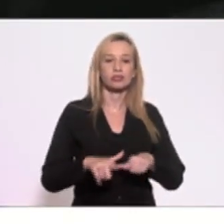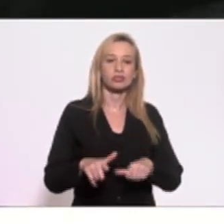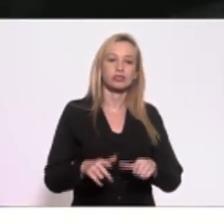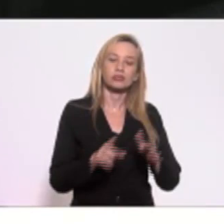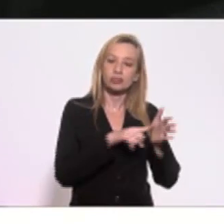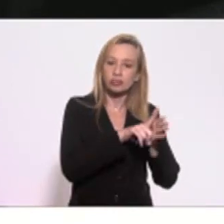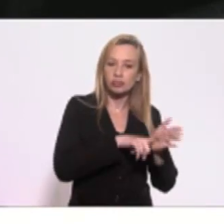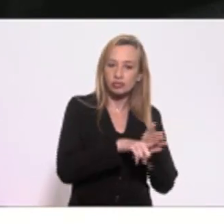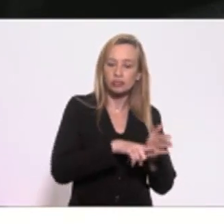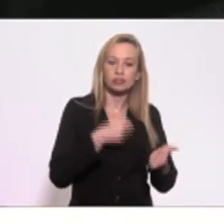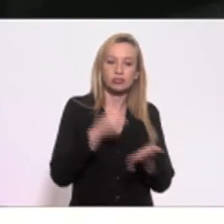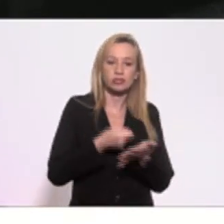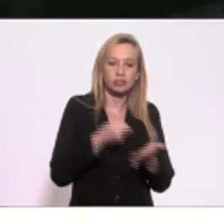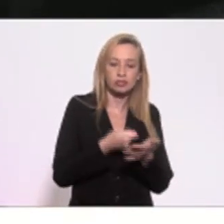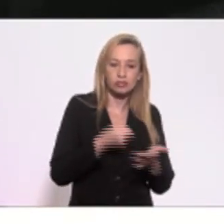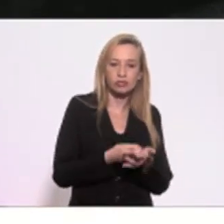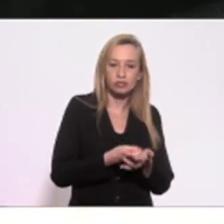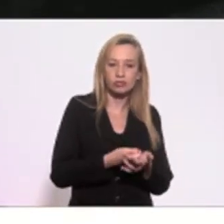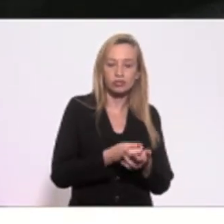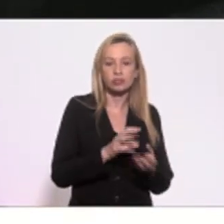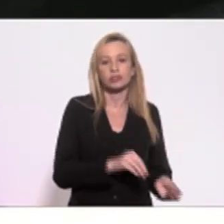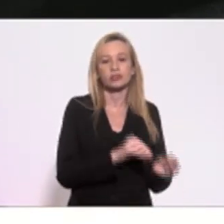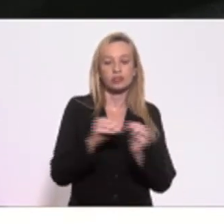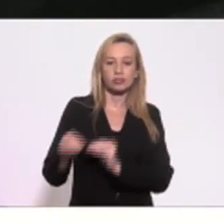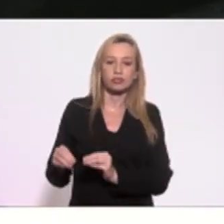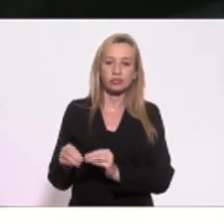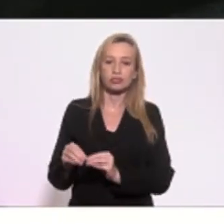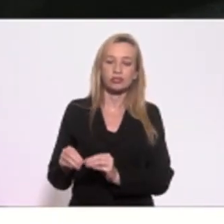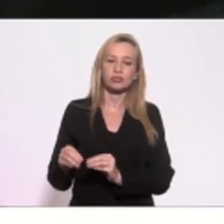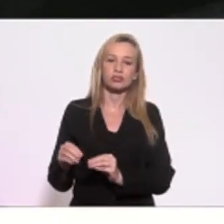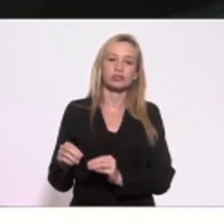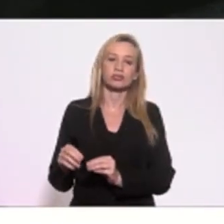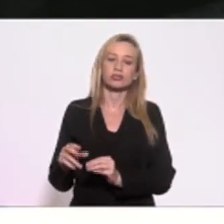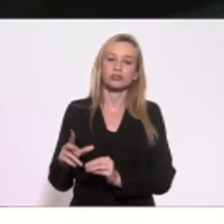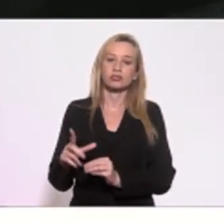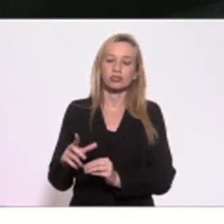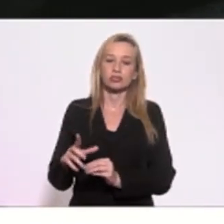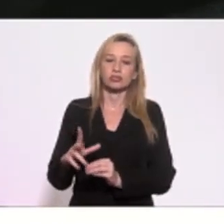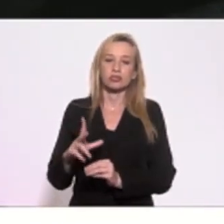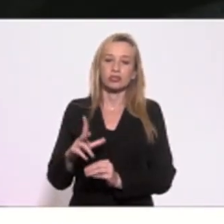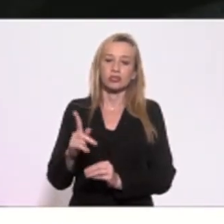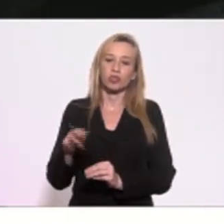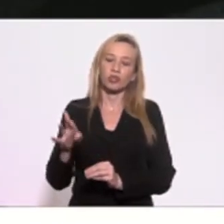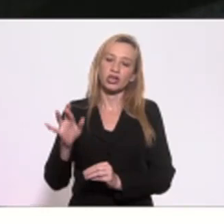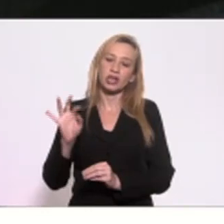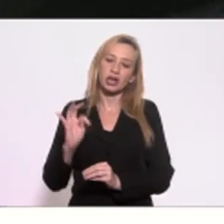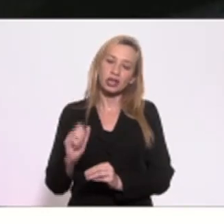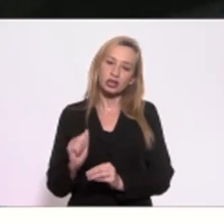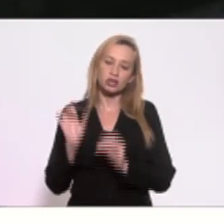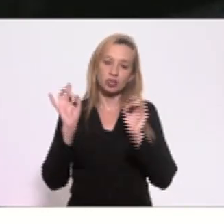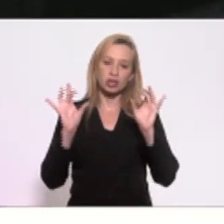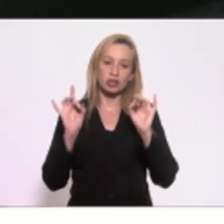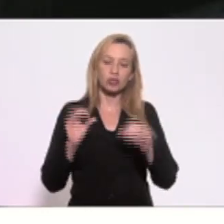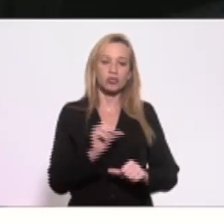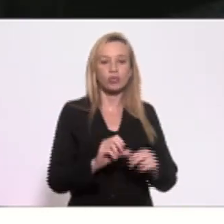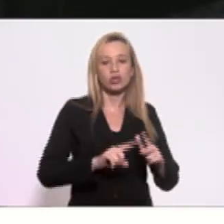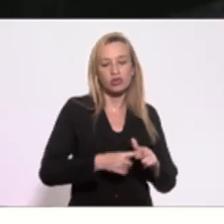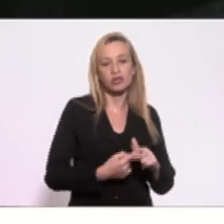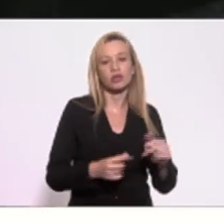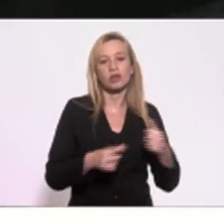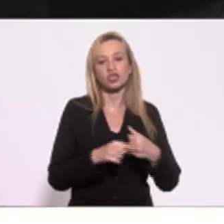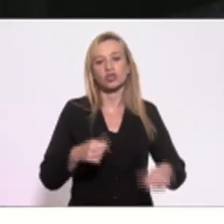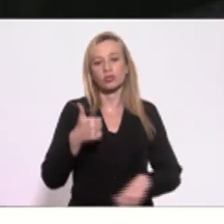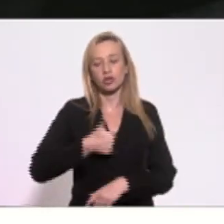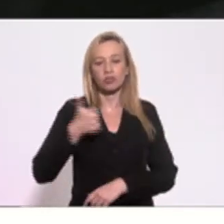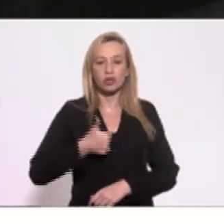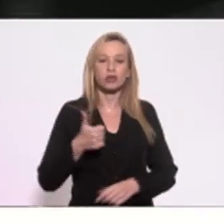veicular obrigatória nos casos de transferência de propriedade especial. Emenda modificativa número 2. Modifica-se o artigo 1º